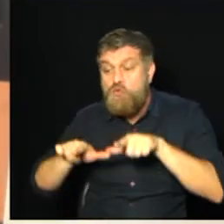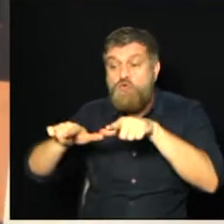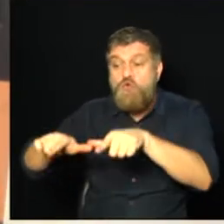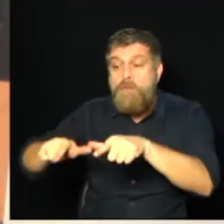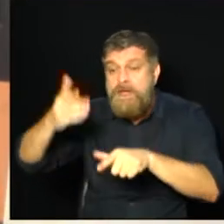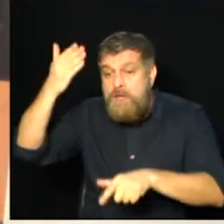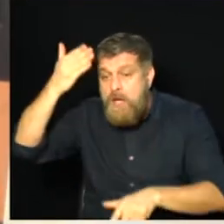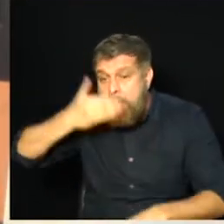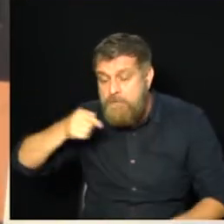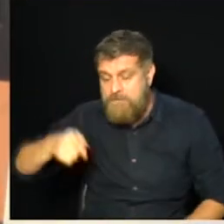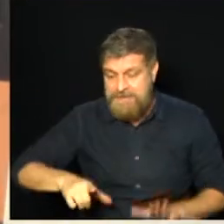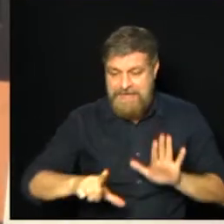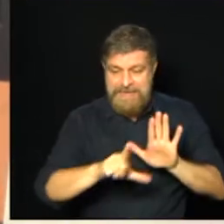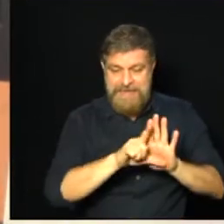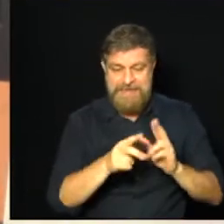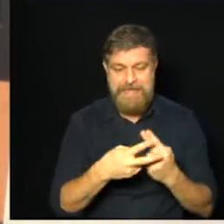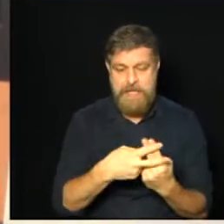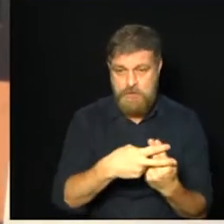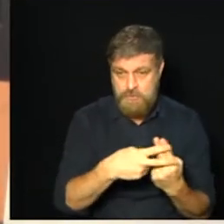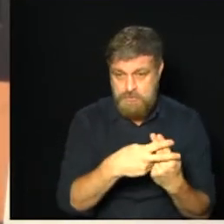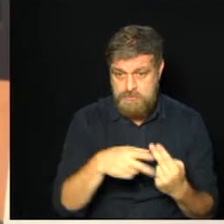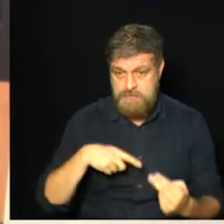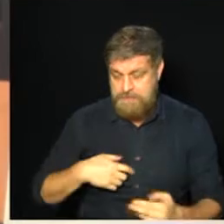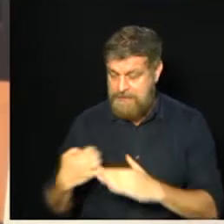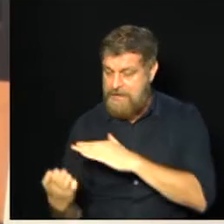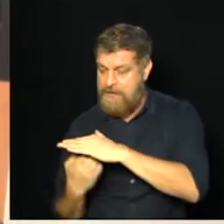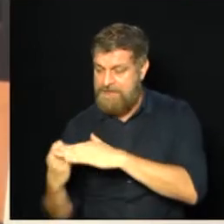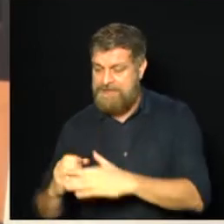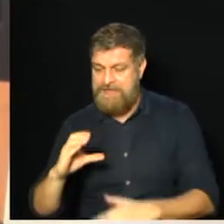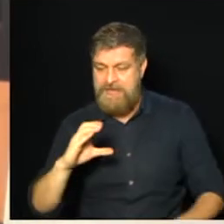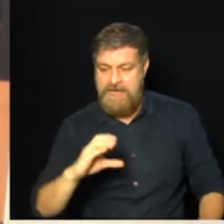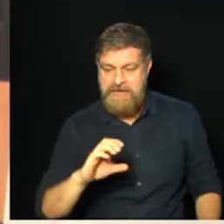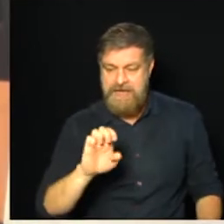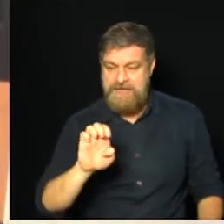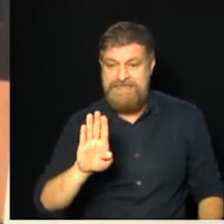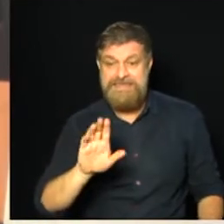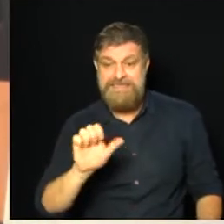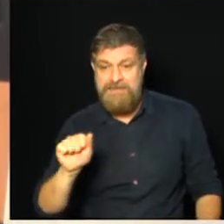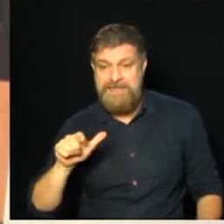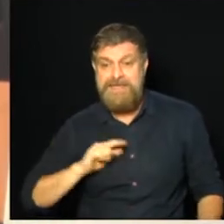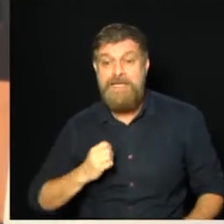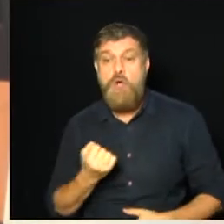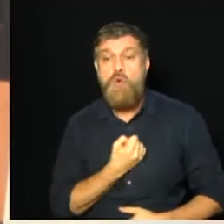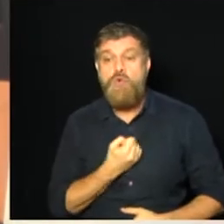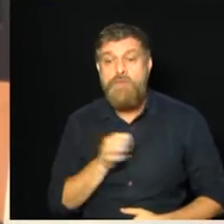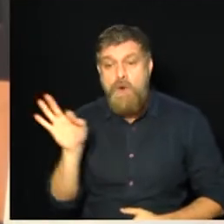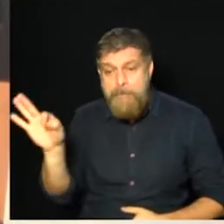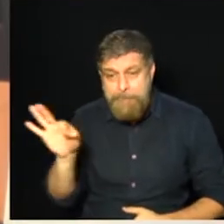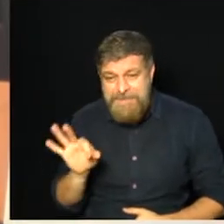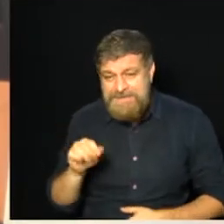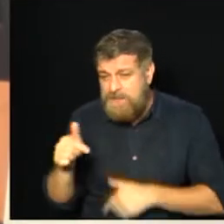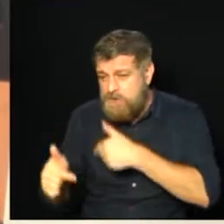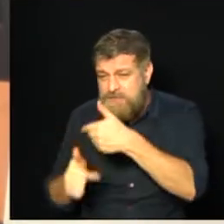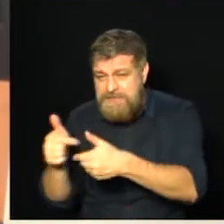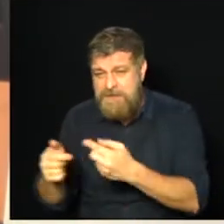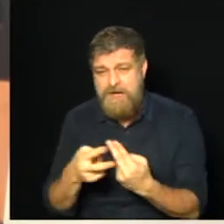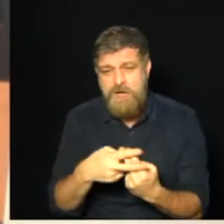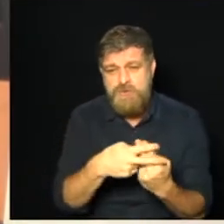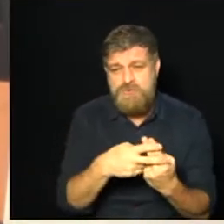de estar dentro da lei orgânica do SUS, para a empresa ter o SEBAS, ela tem que ter um número X, um percentual altíssimo de trabalho no SUS, salvo